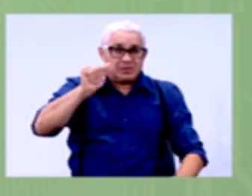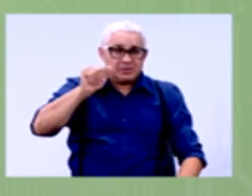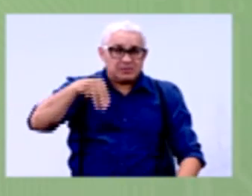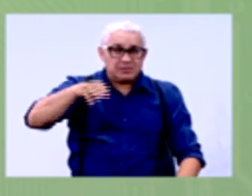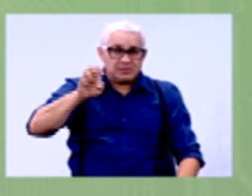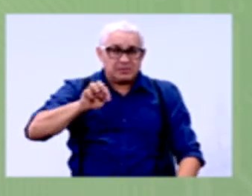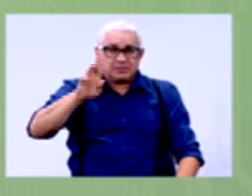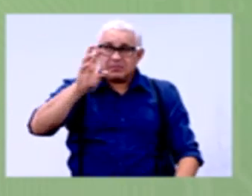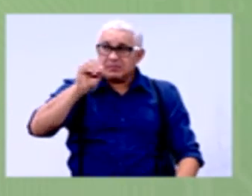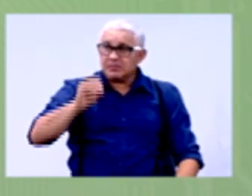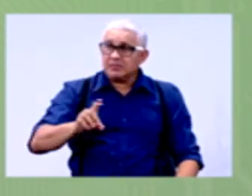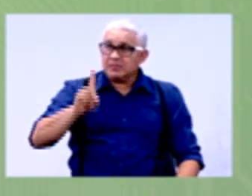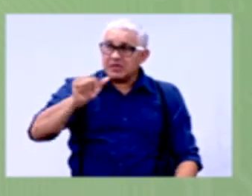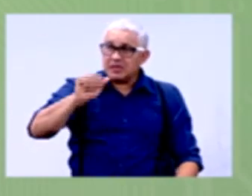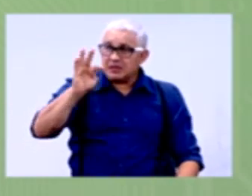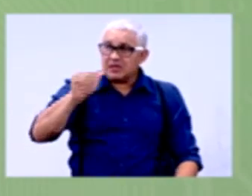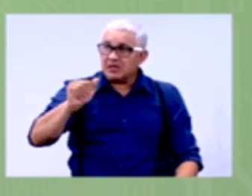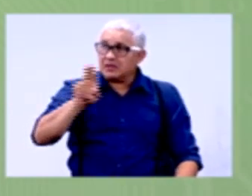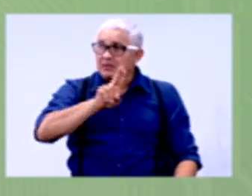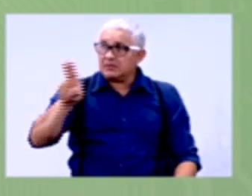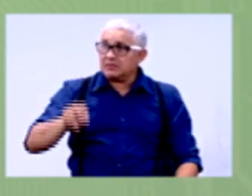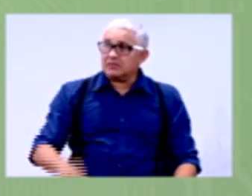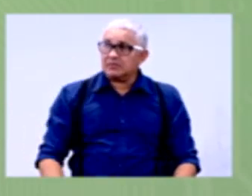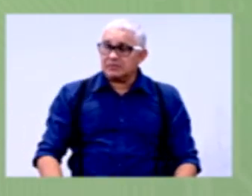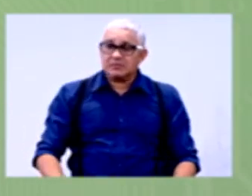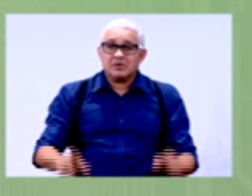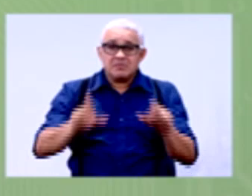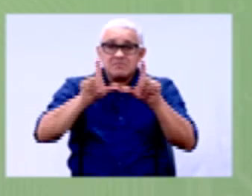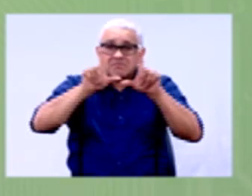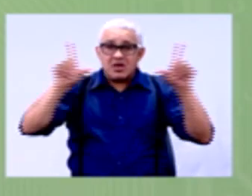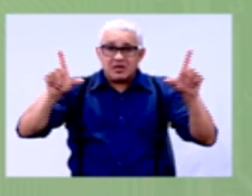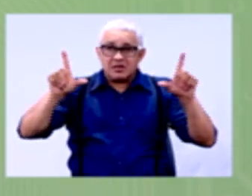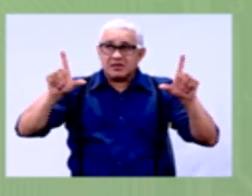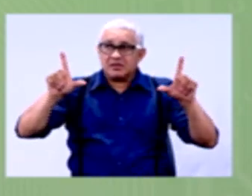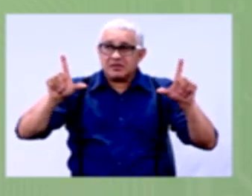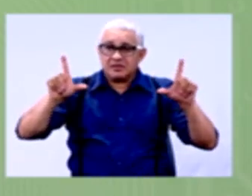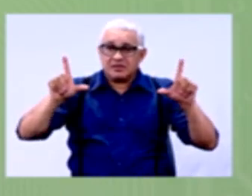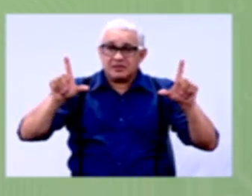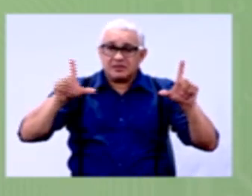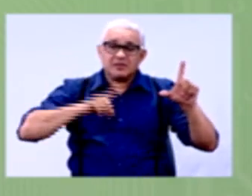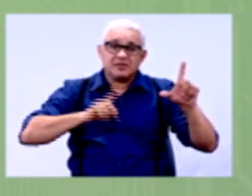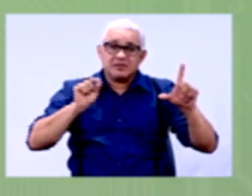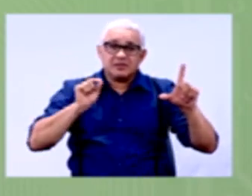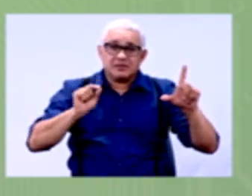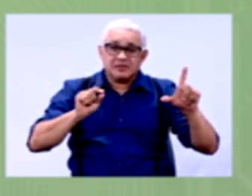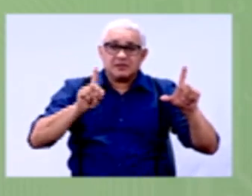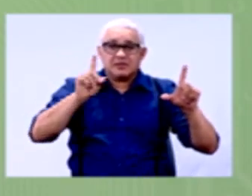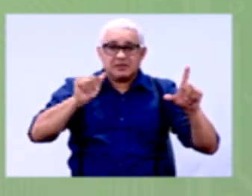e exibimos um alerta na página, né? Esse alerta na página, ele tem